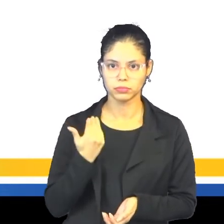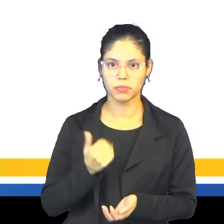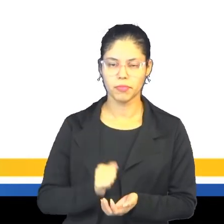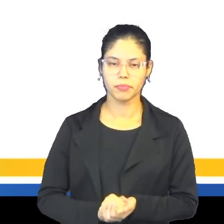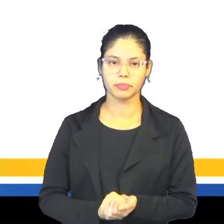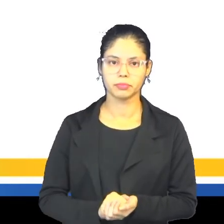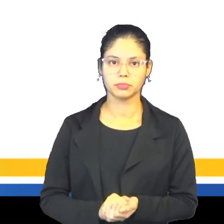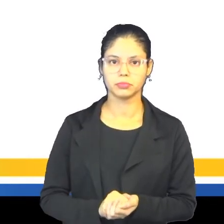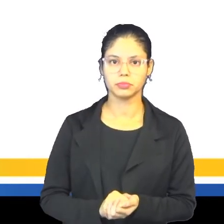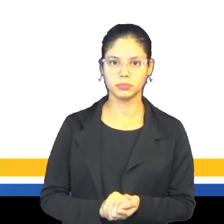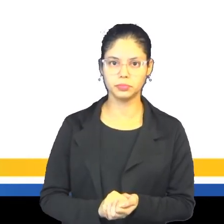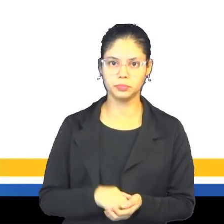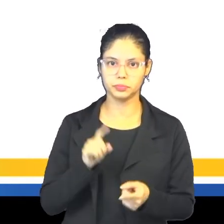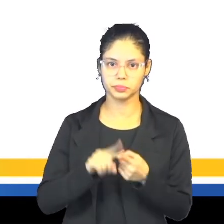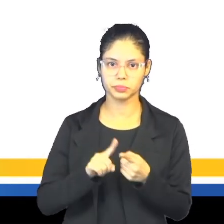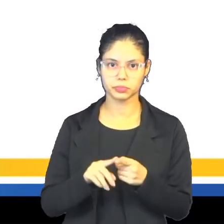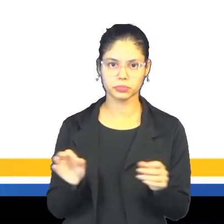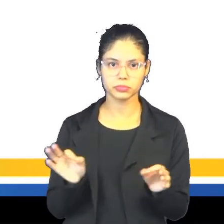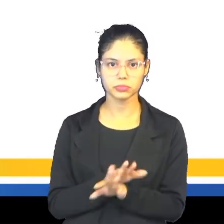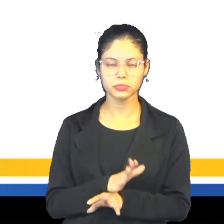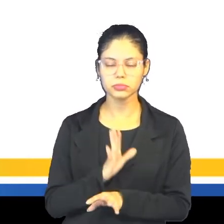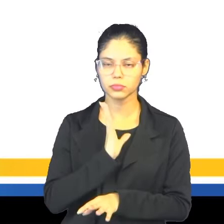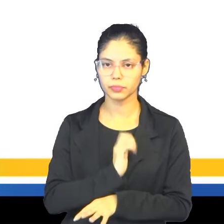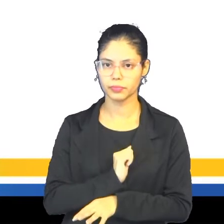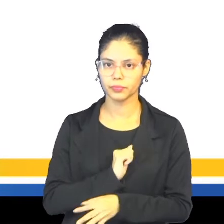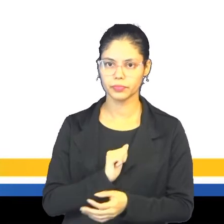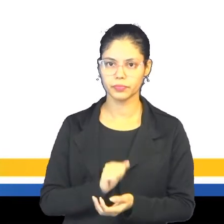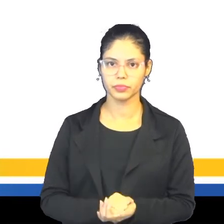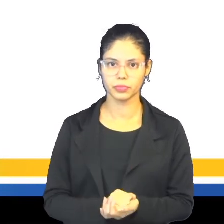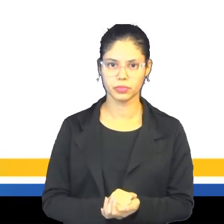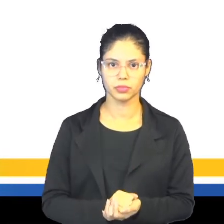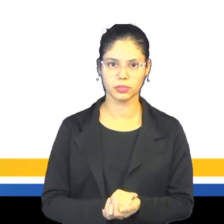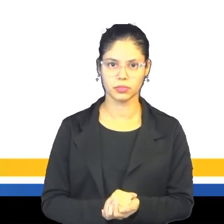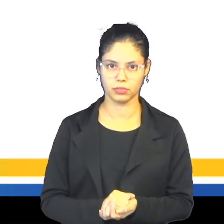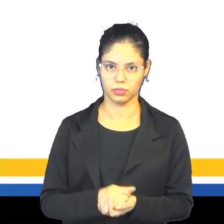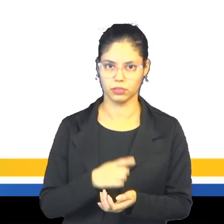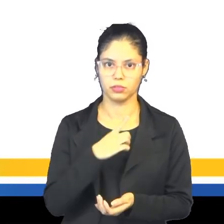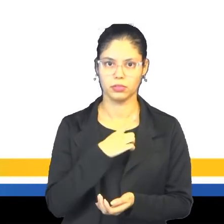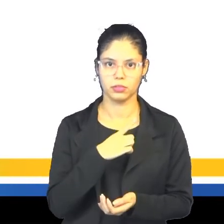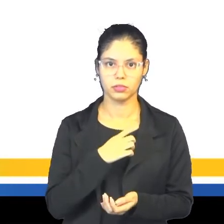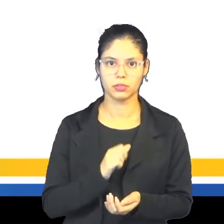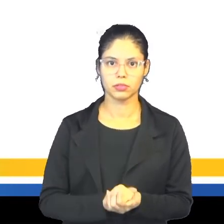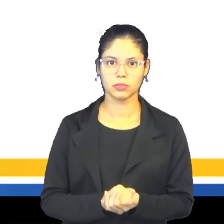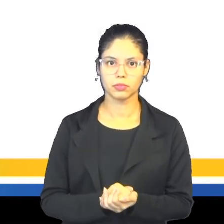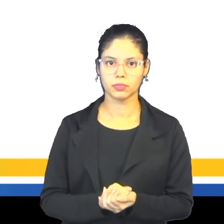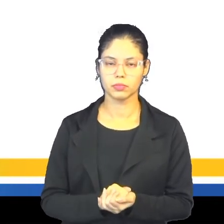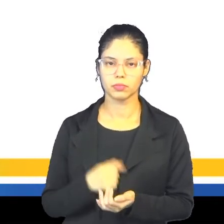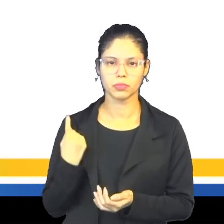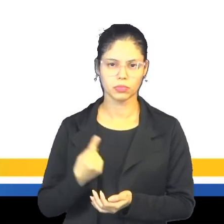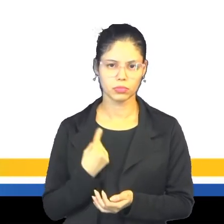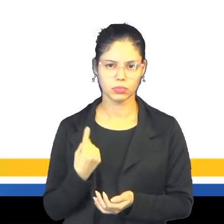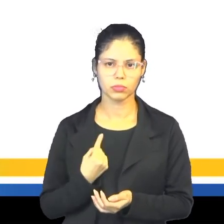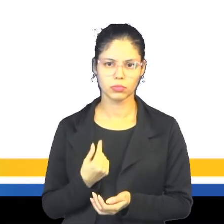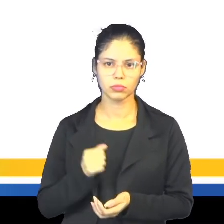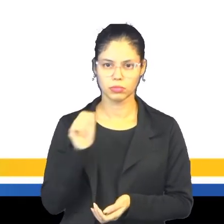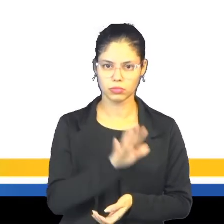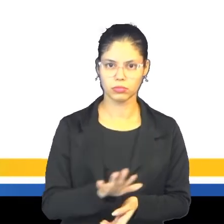se acaba o amor? Por que acaba o amor? Estamos solos no universo, ou seja, estamos sozinhos no